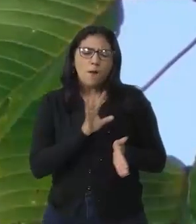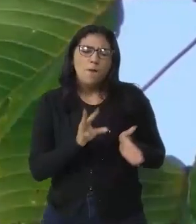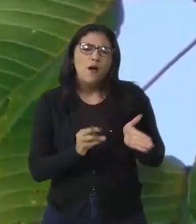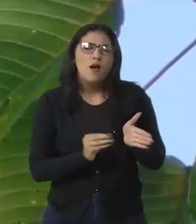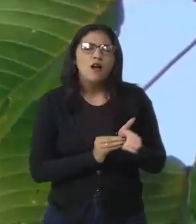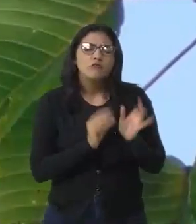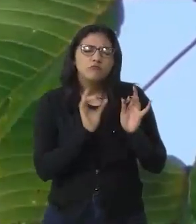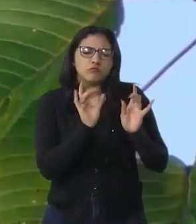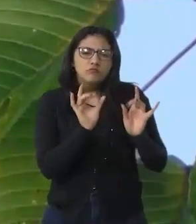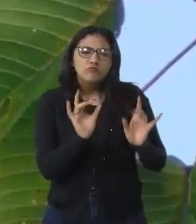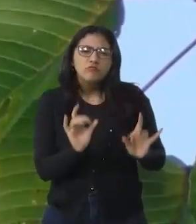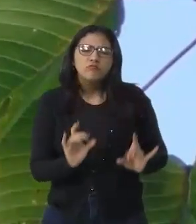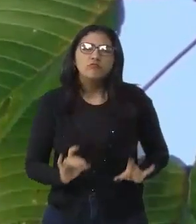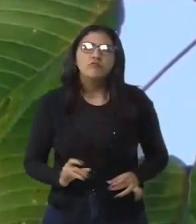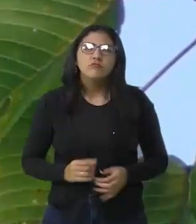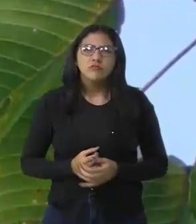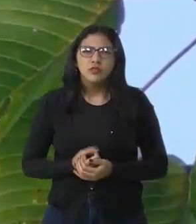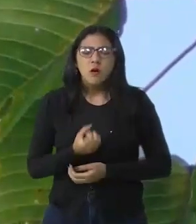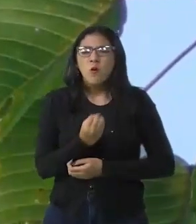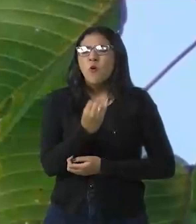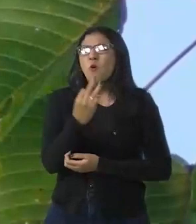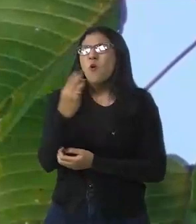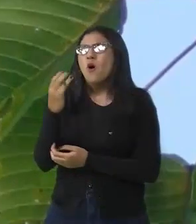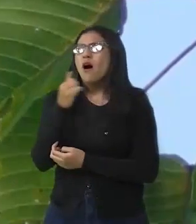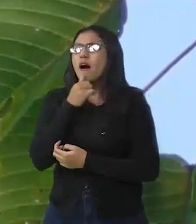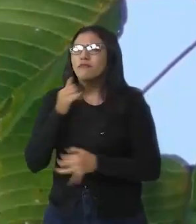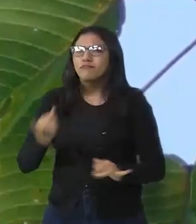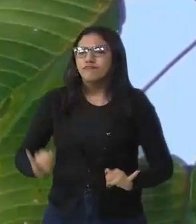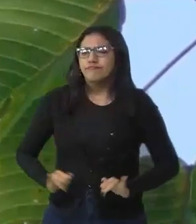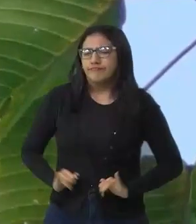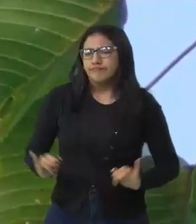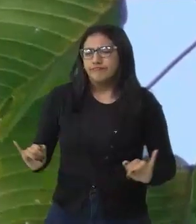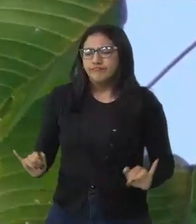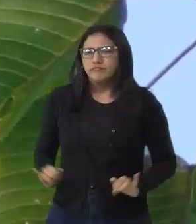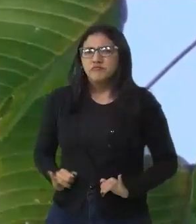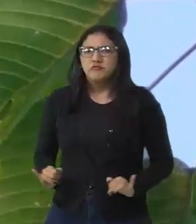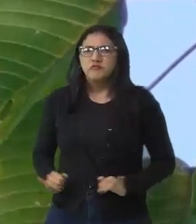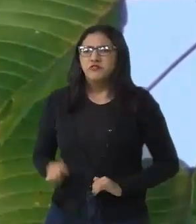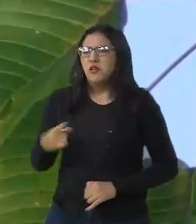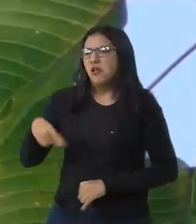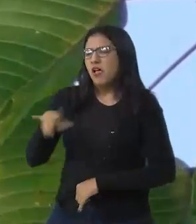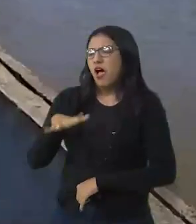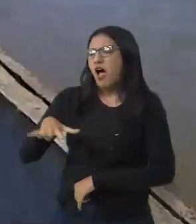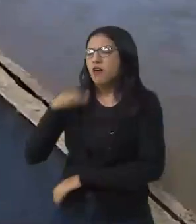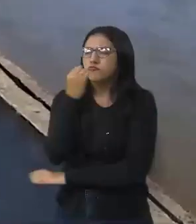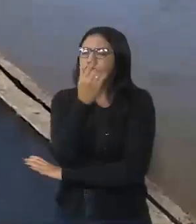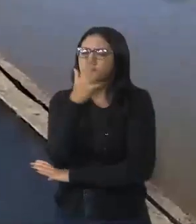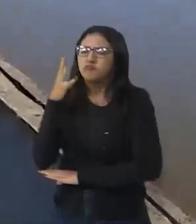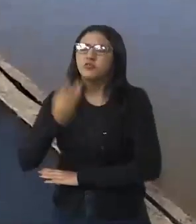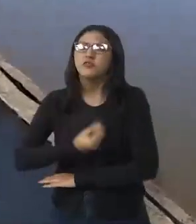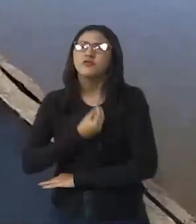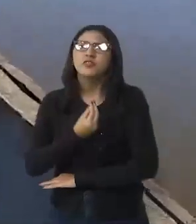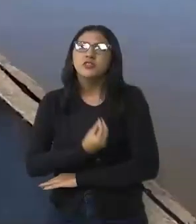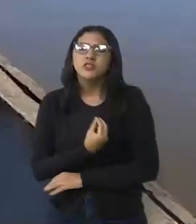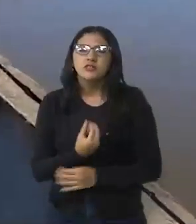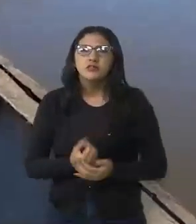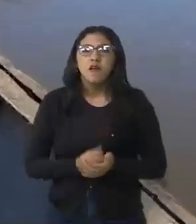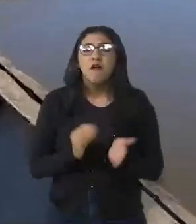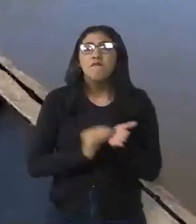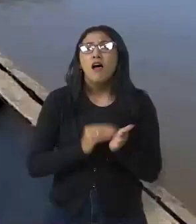Amazônia, Amazônia, quantos ainda cairão para que sobrevivas? Com que